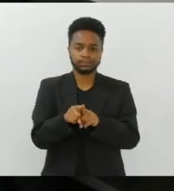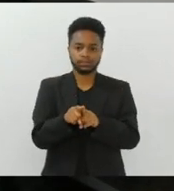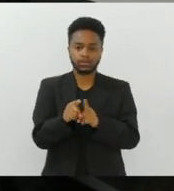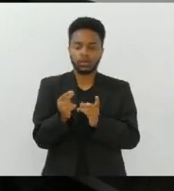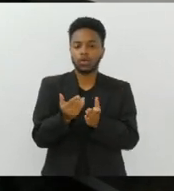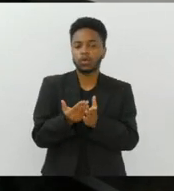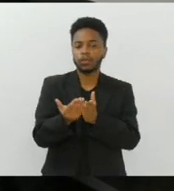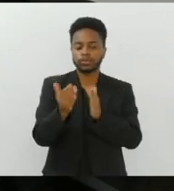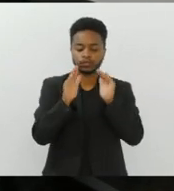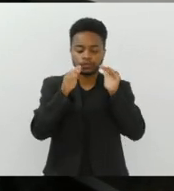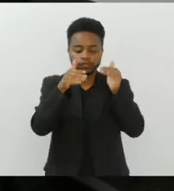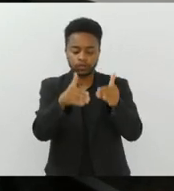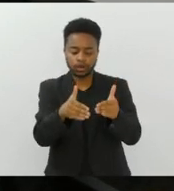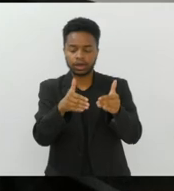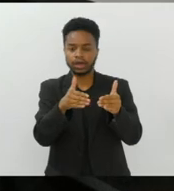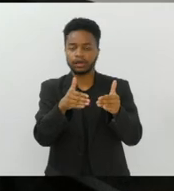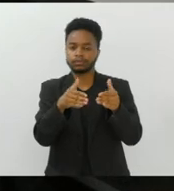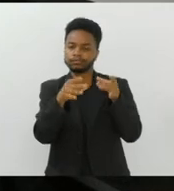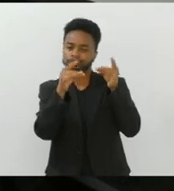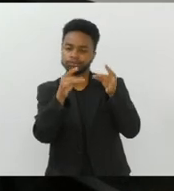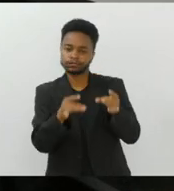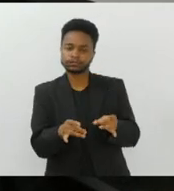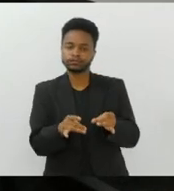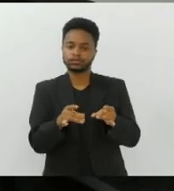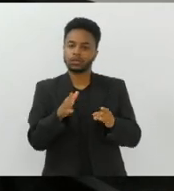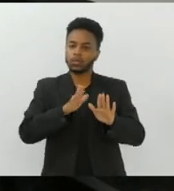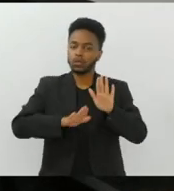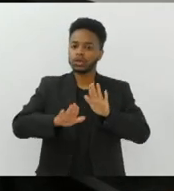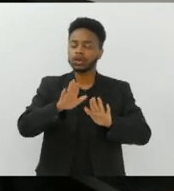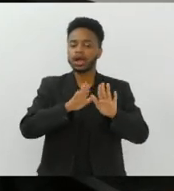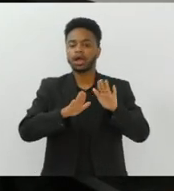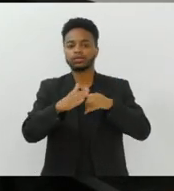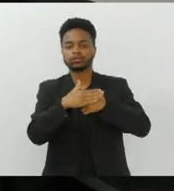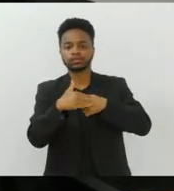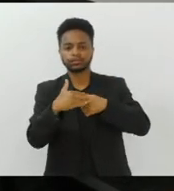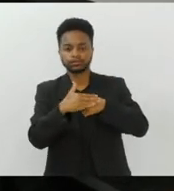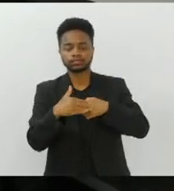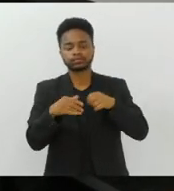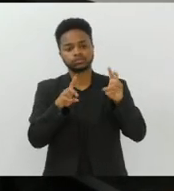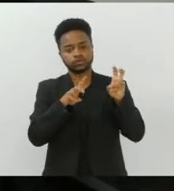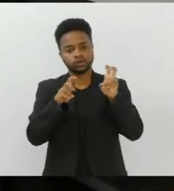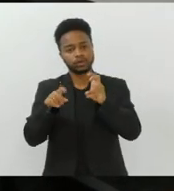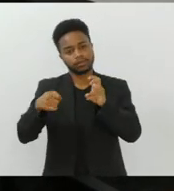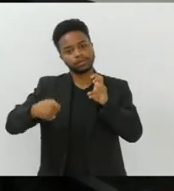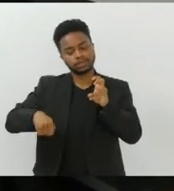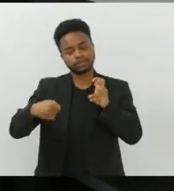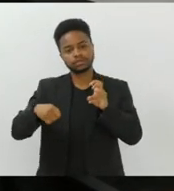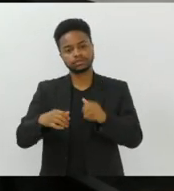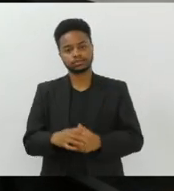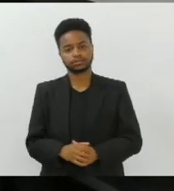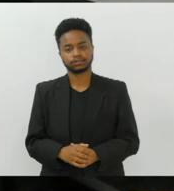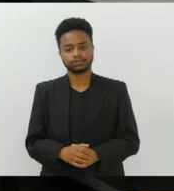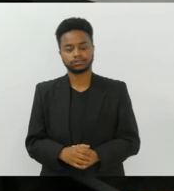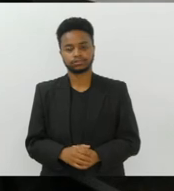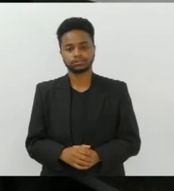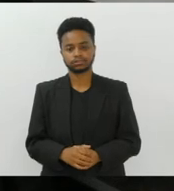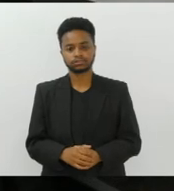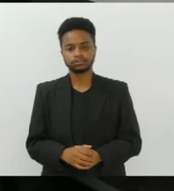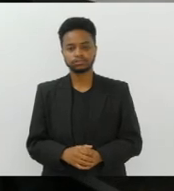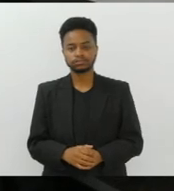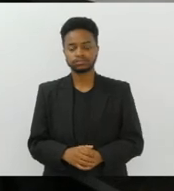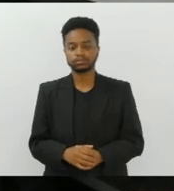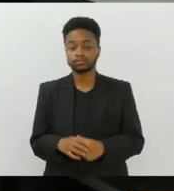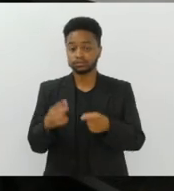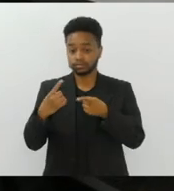a olhar com a especialidade, com a cautela e com o carinho que essa questão merece neste momento, para